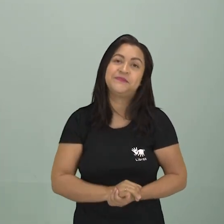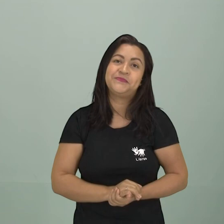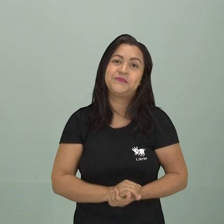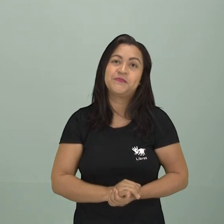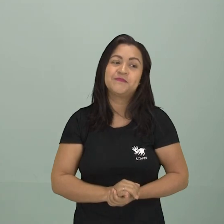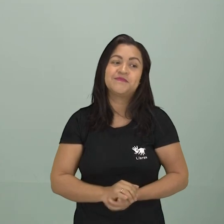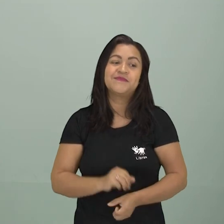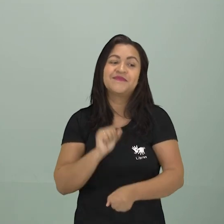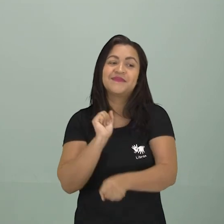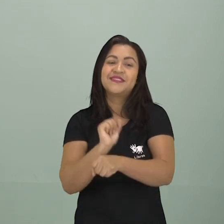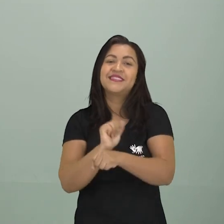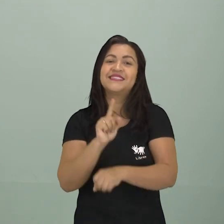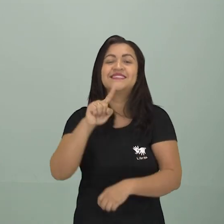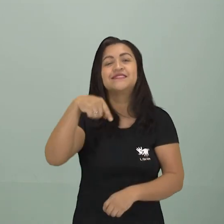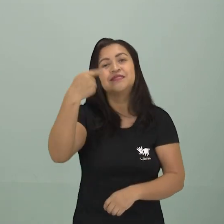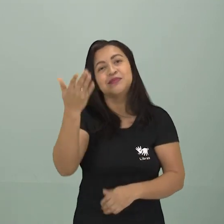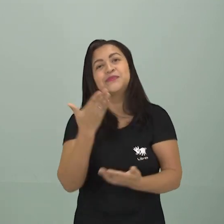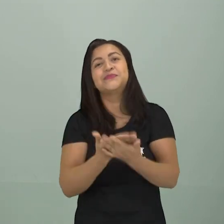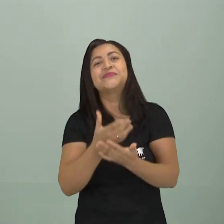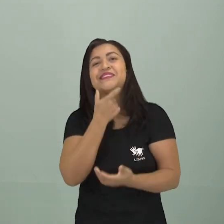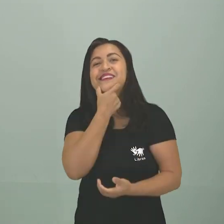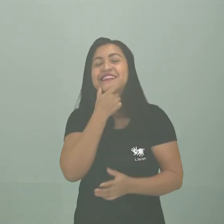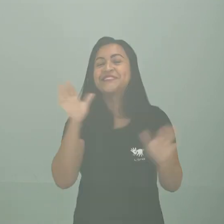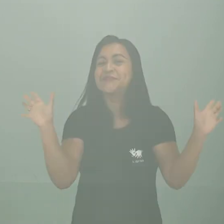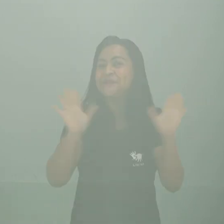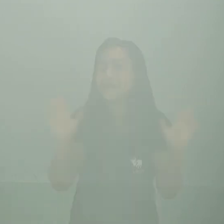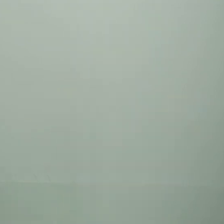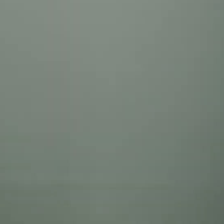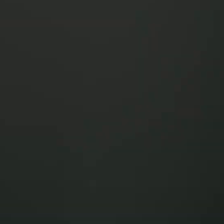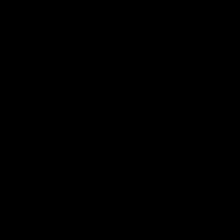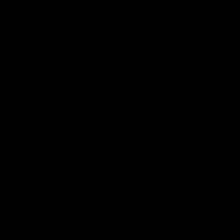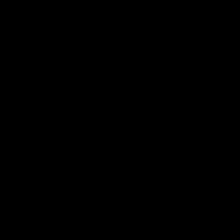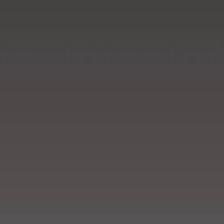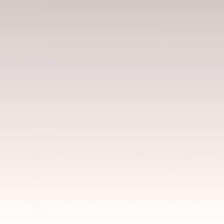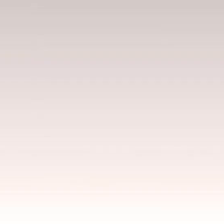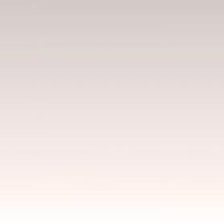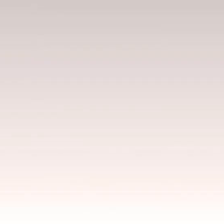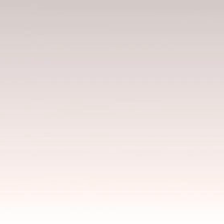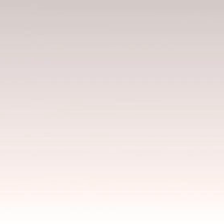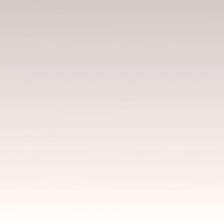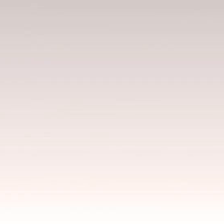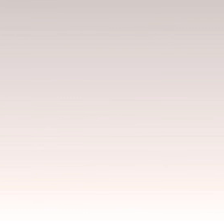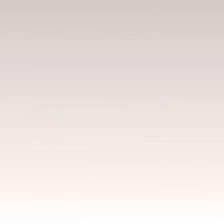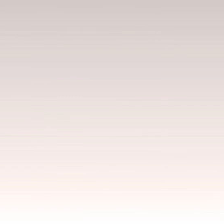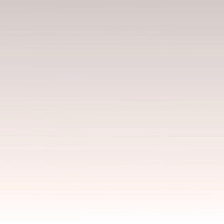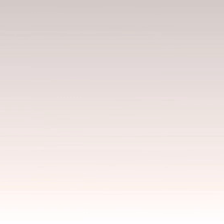espero vocês numa próxima aula de inglês. Tchau!